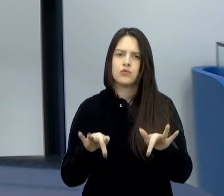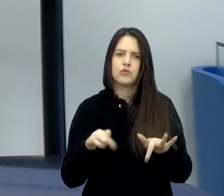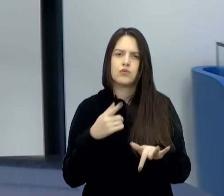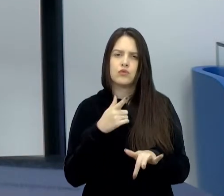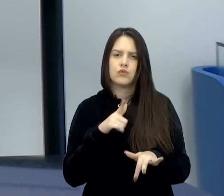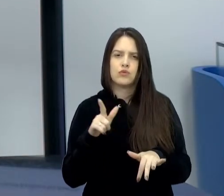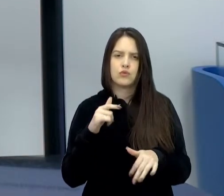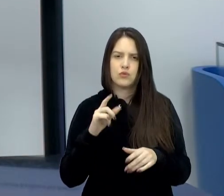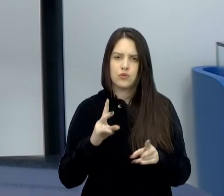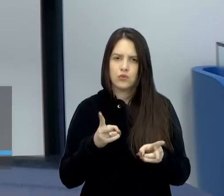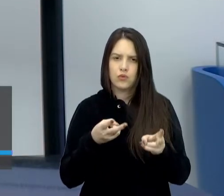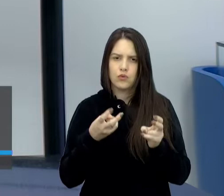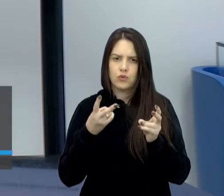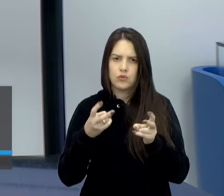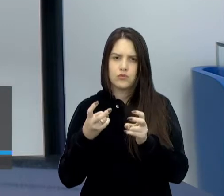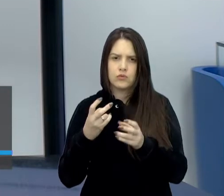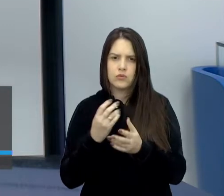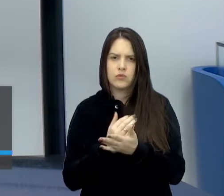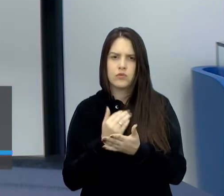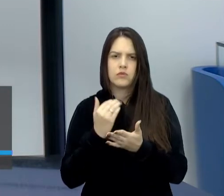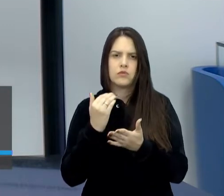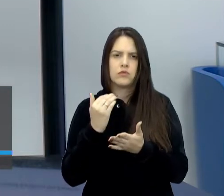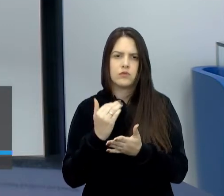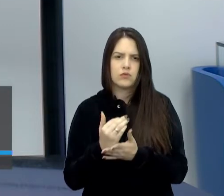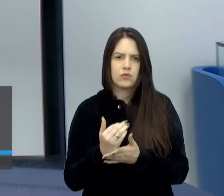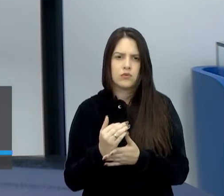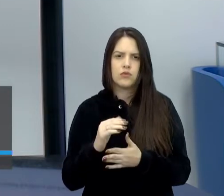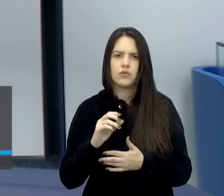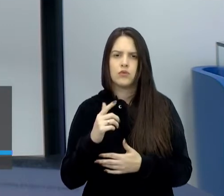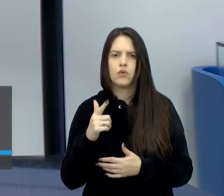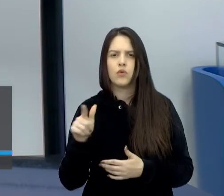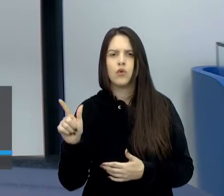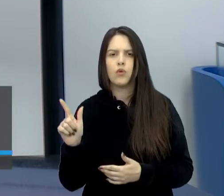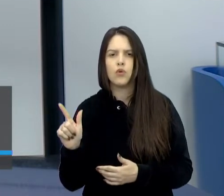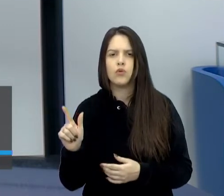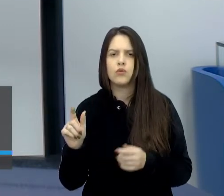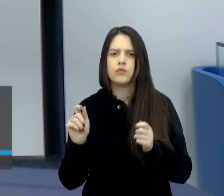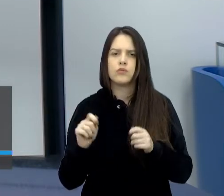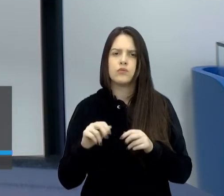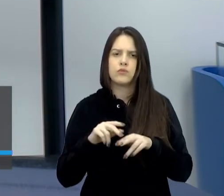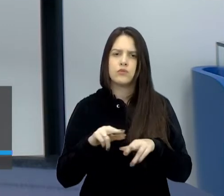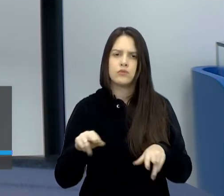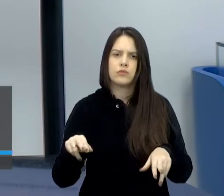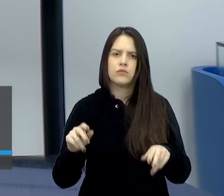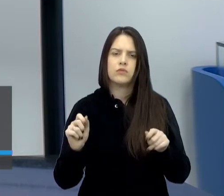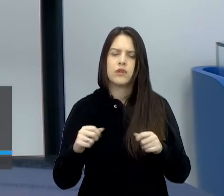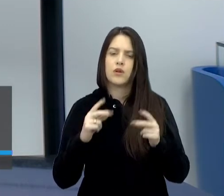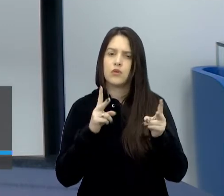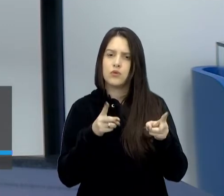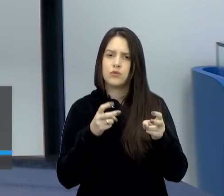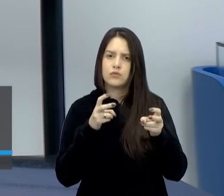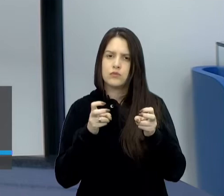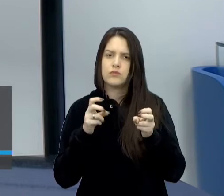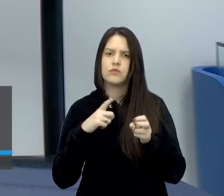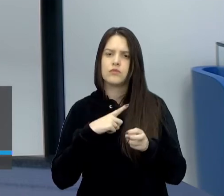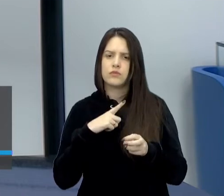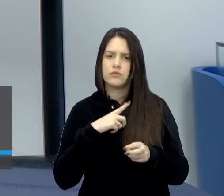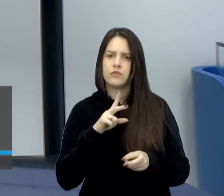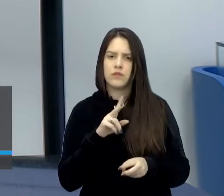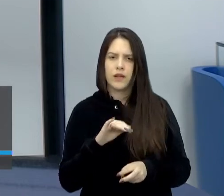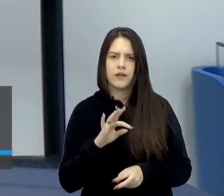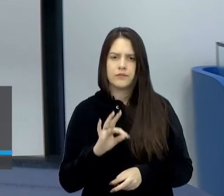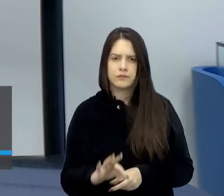que será que eu estava gastando mais o mês passado ou o mês anterior. Então, esses últimos consumos aí é importante a gente fazer a